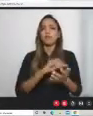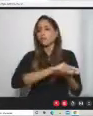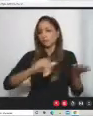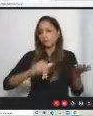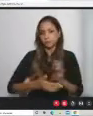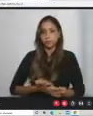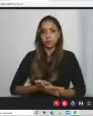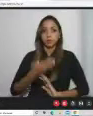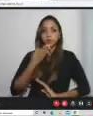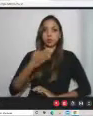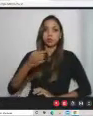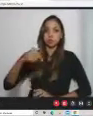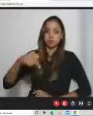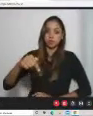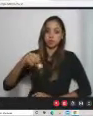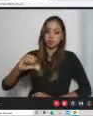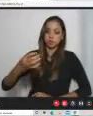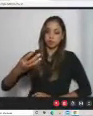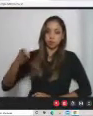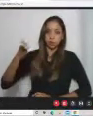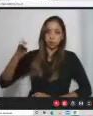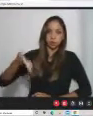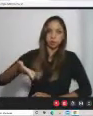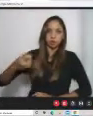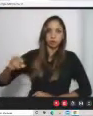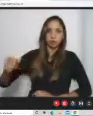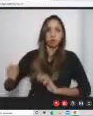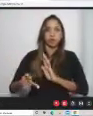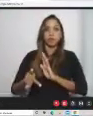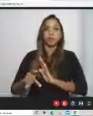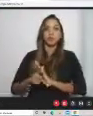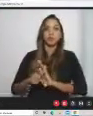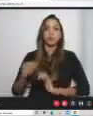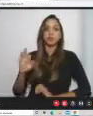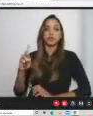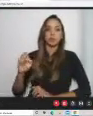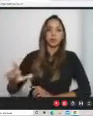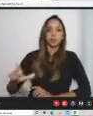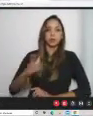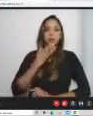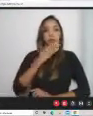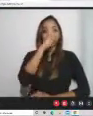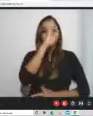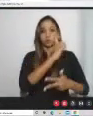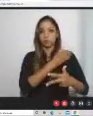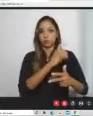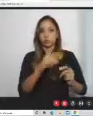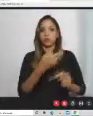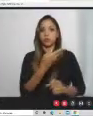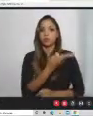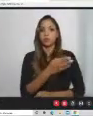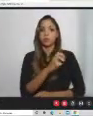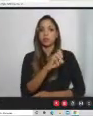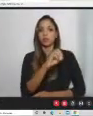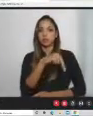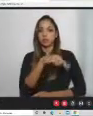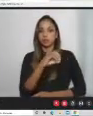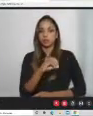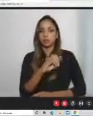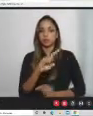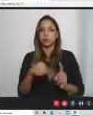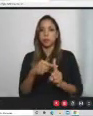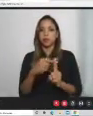794/2021. Vereadora Carol Pires indica ao chefe do Executivo Municipal, o excelentíssimo senhor Rosano Taveira da Cunha, extensivo